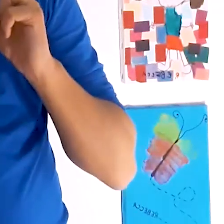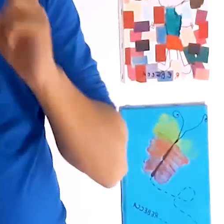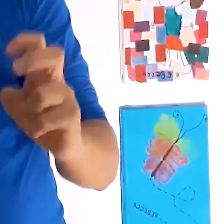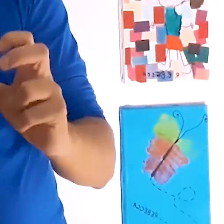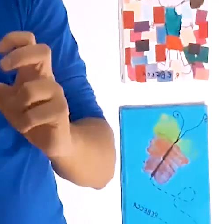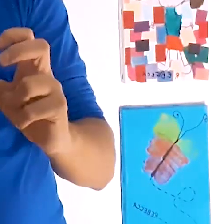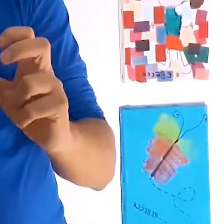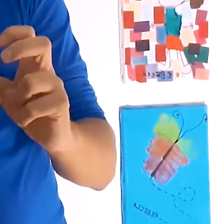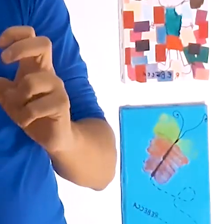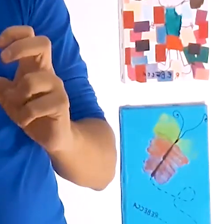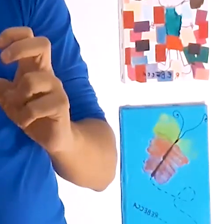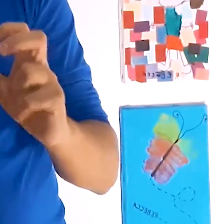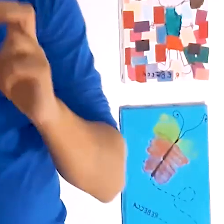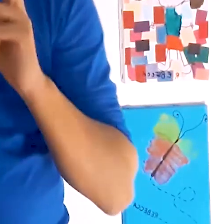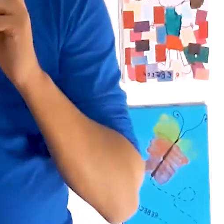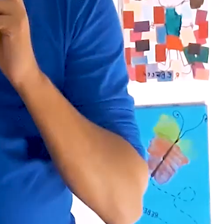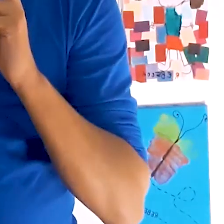Metrô.